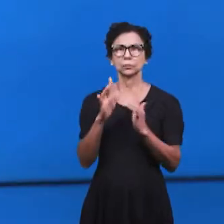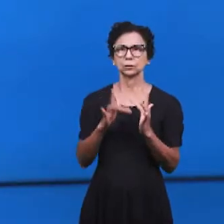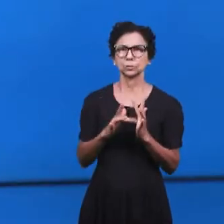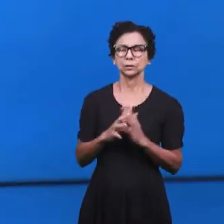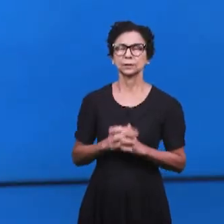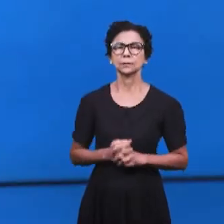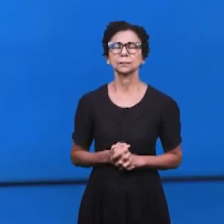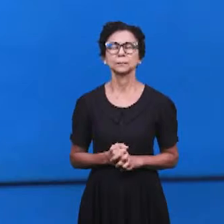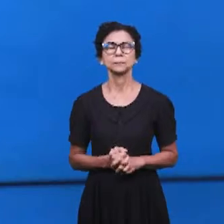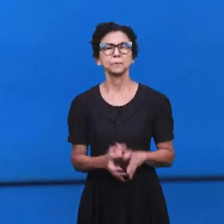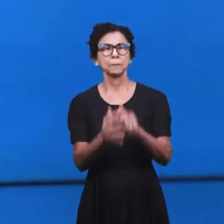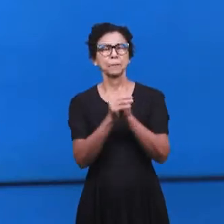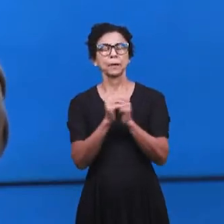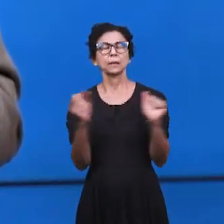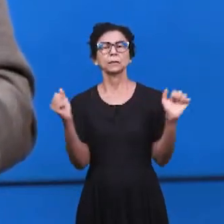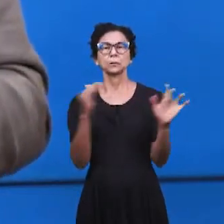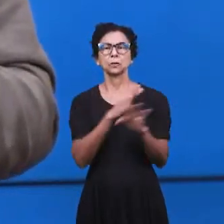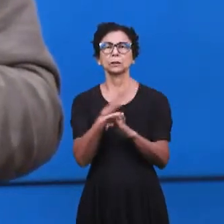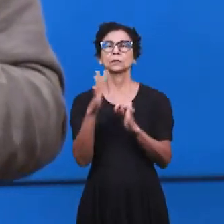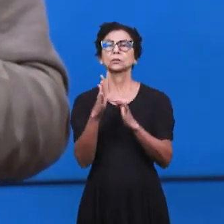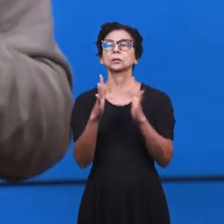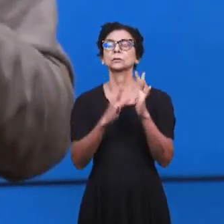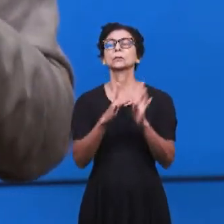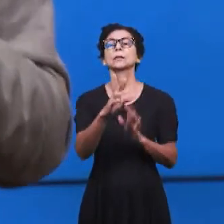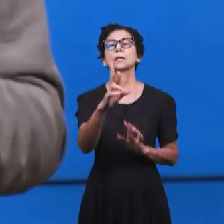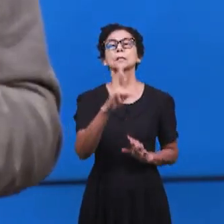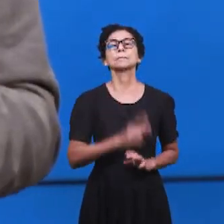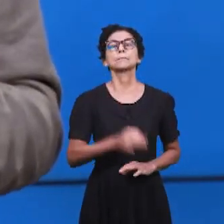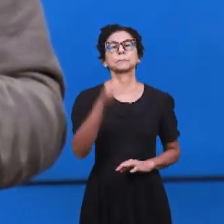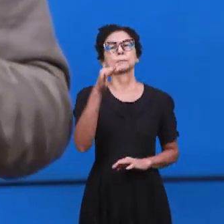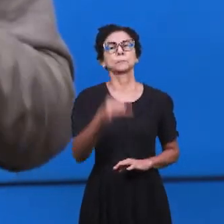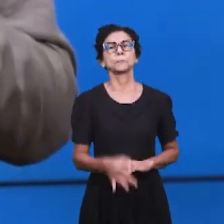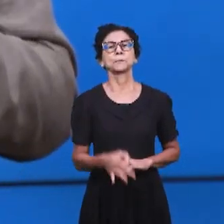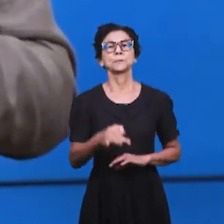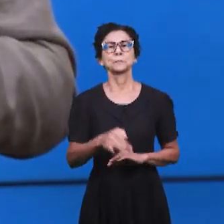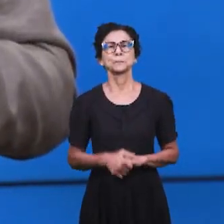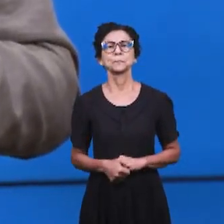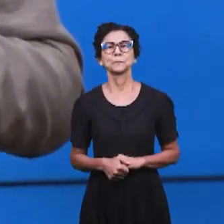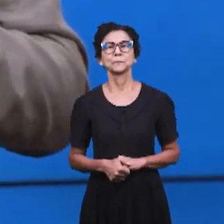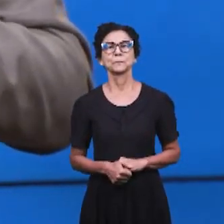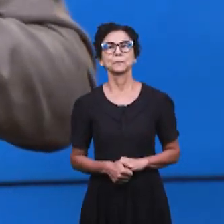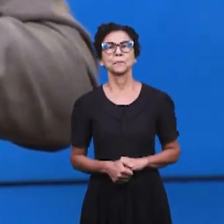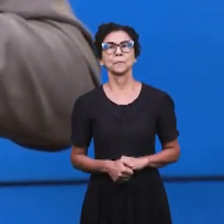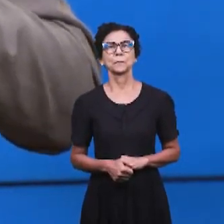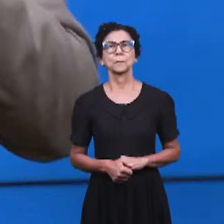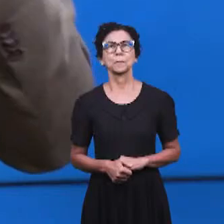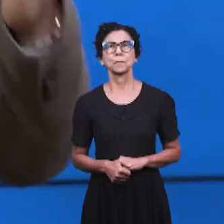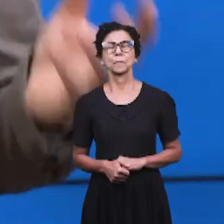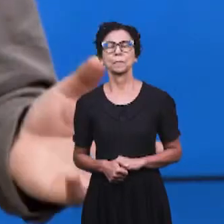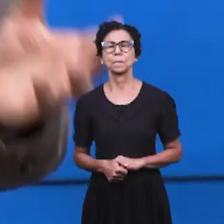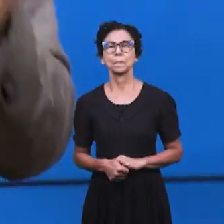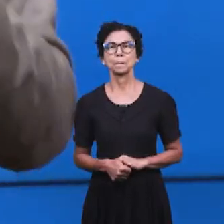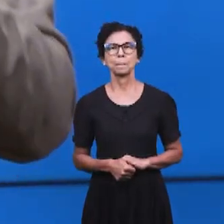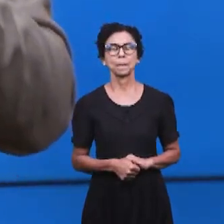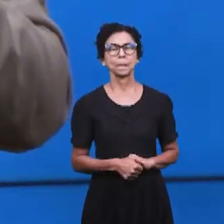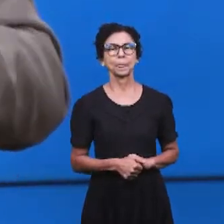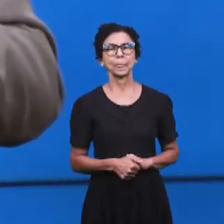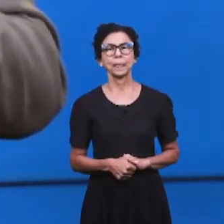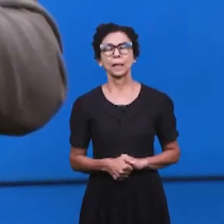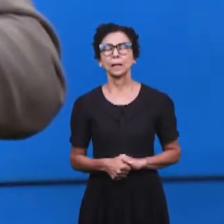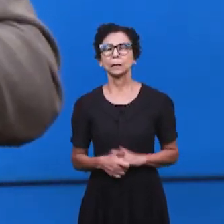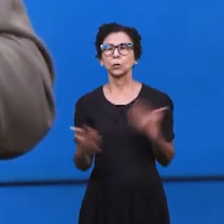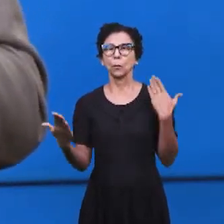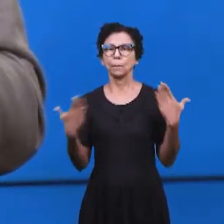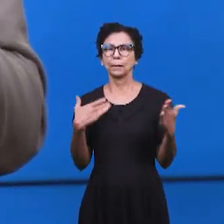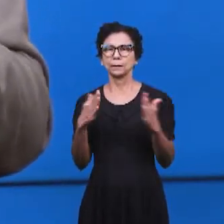Amém, Maribel. Glória a Jesus. A sua resposta foi precisa acerca da representação da igreja